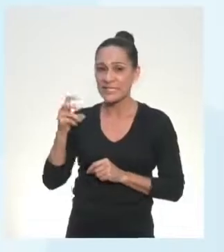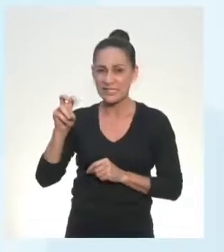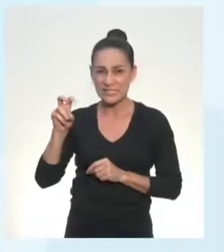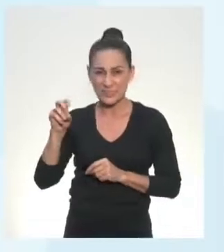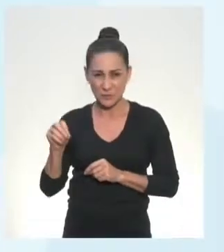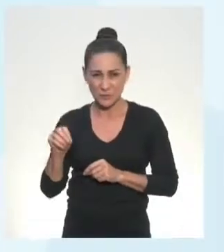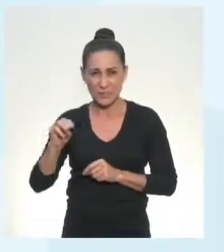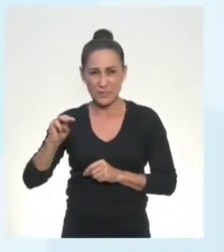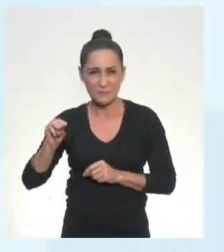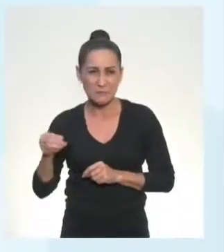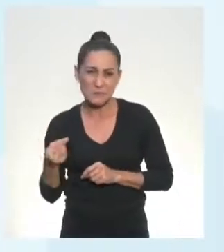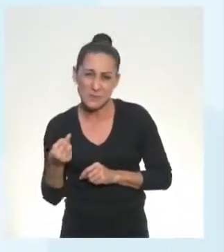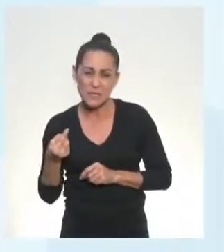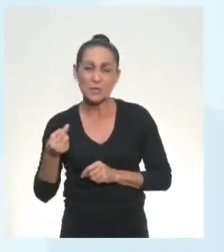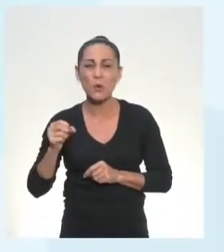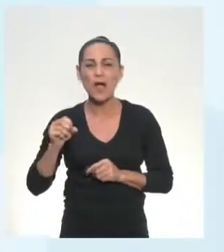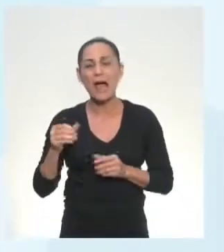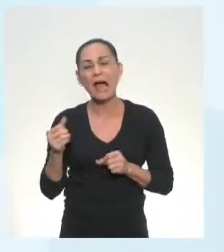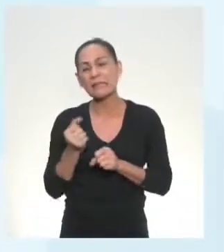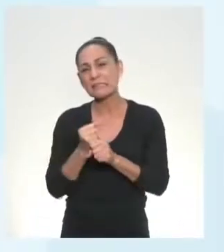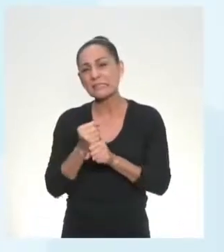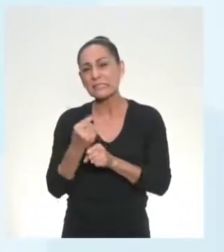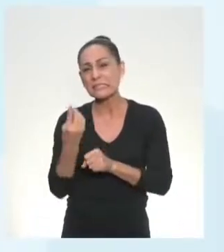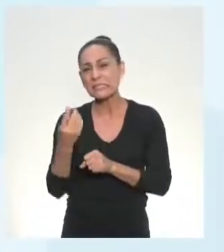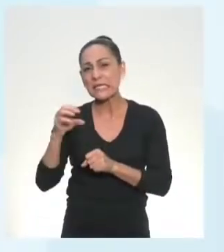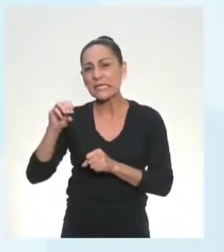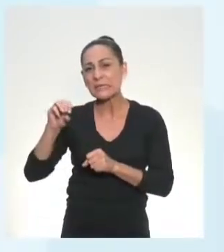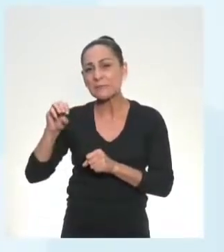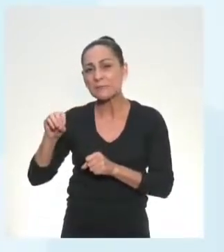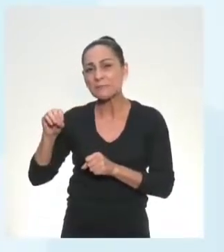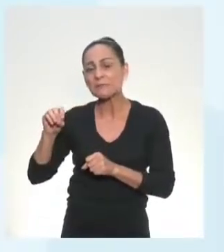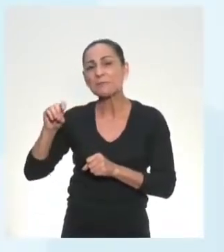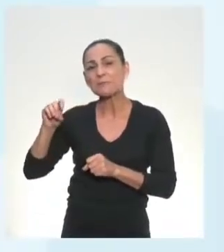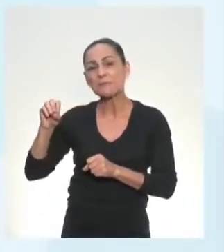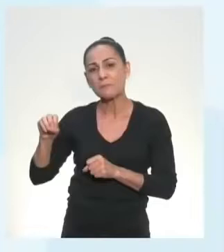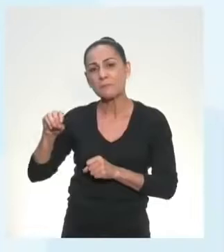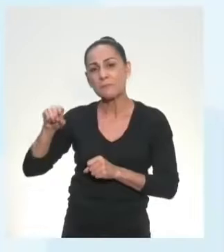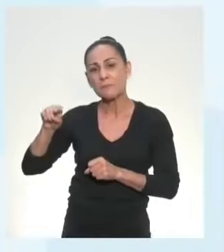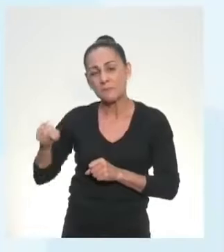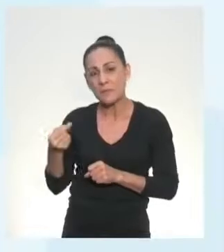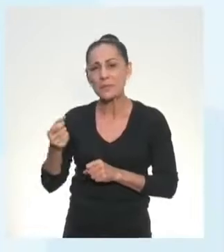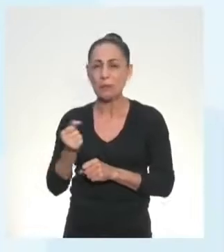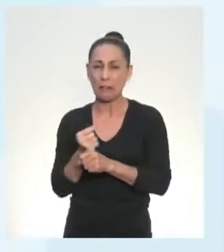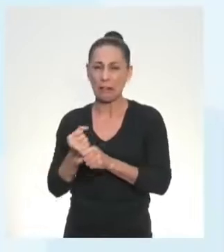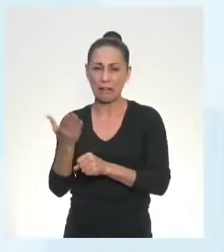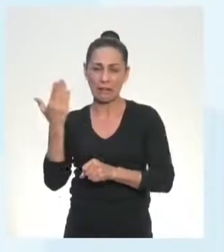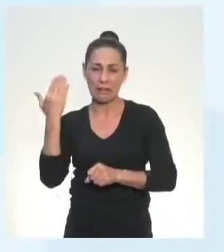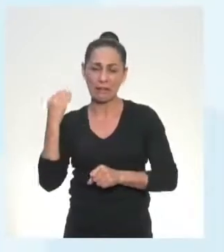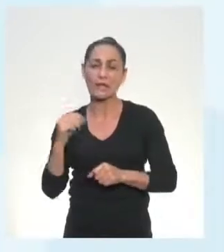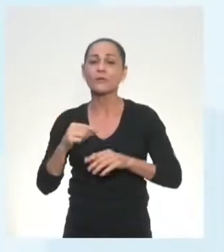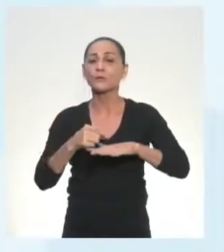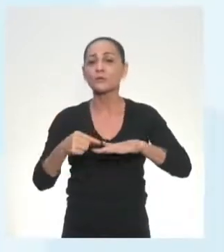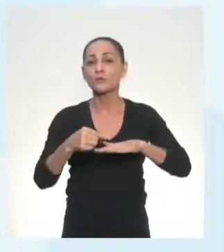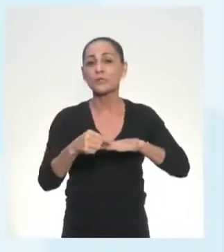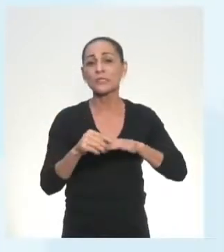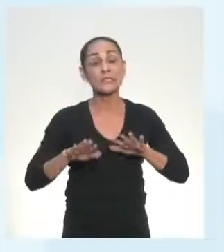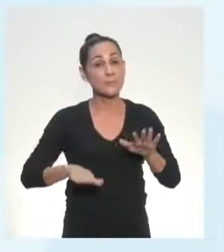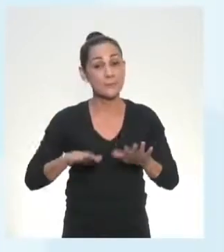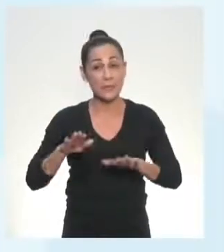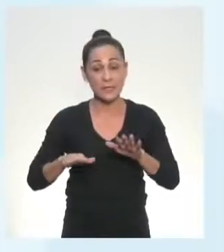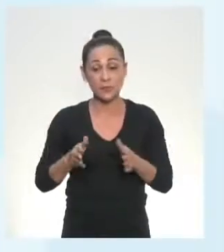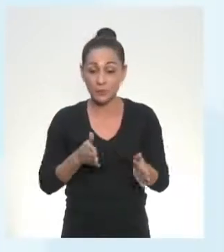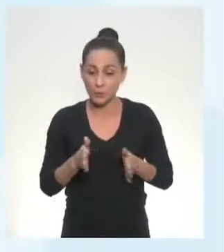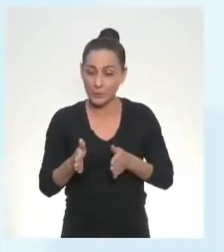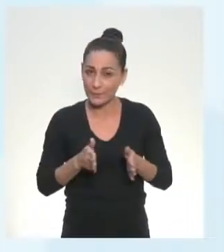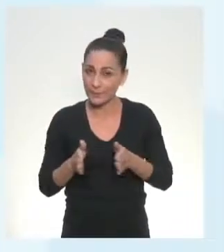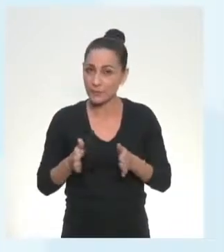mil a 100 mil anos, né, a movimentação dos seres humanos aí para os outros continentes, dependendo dos